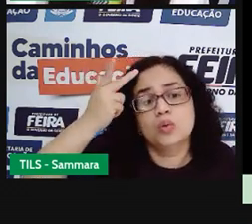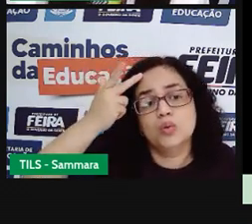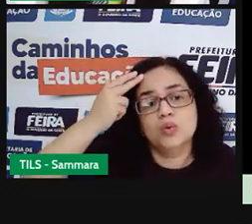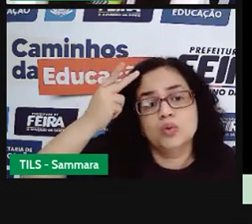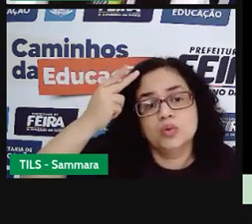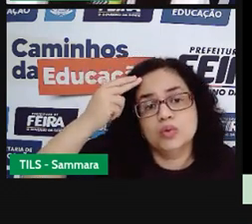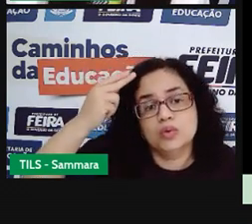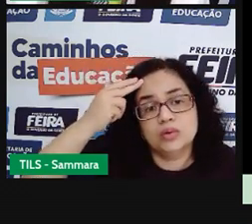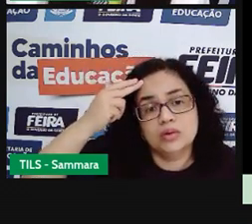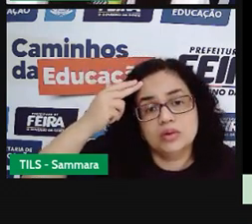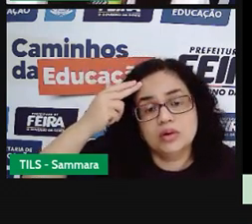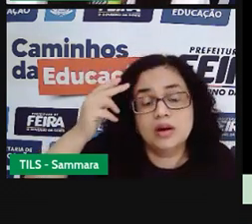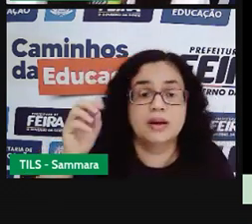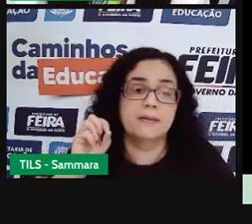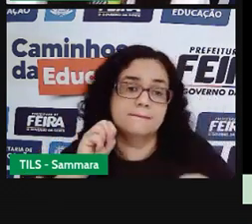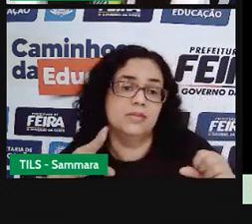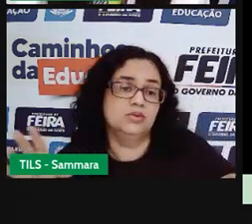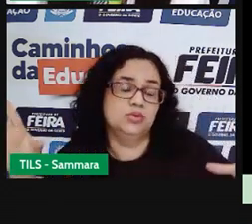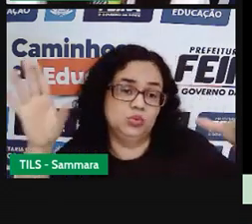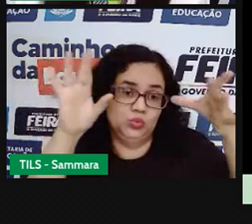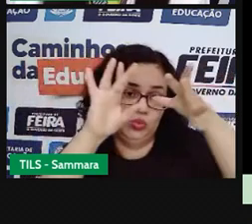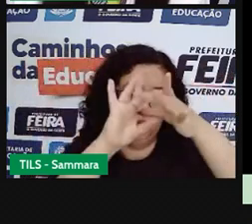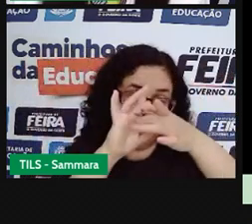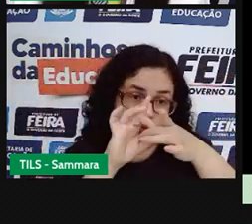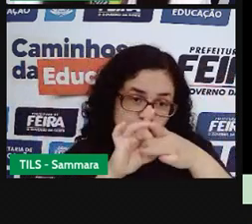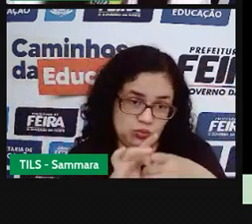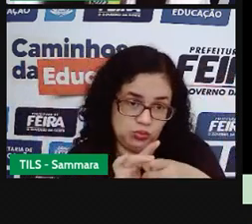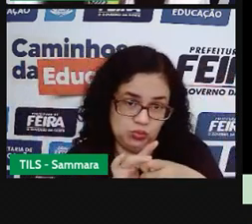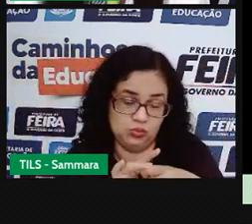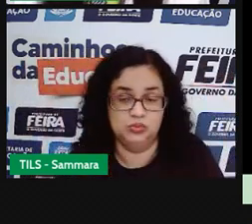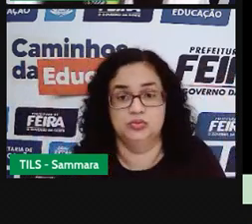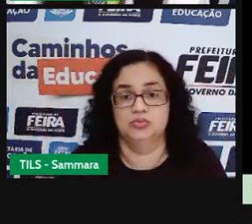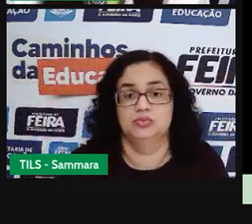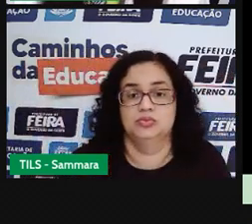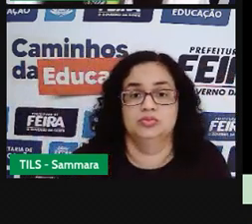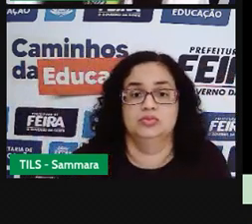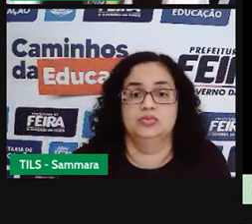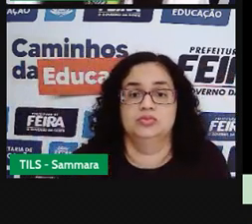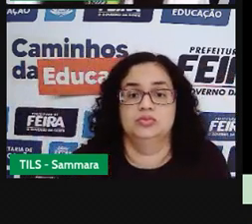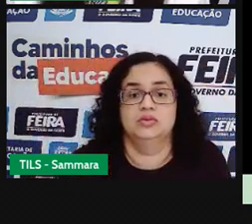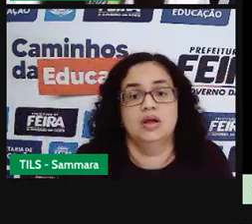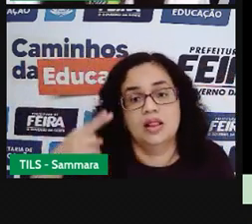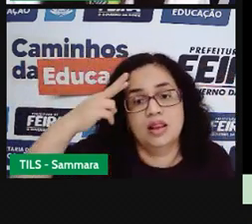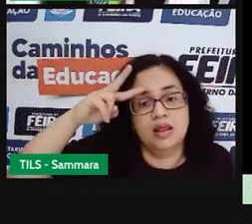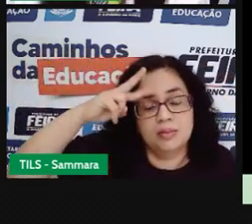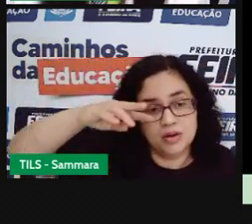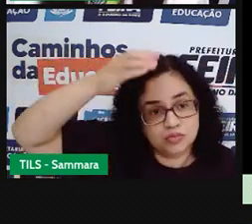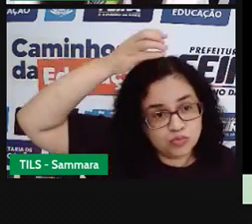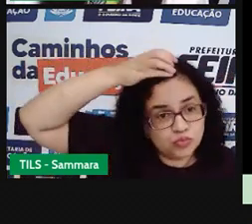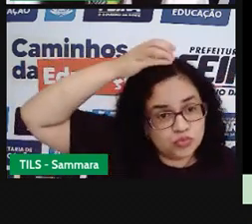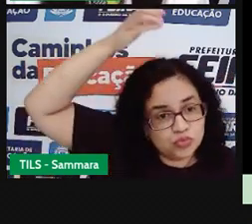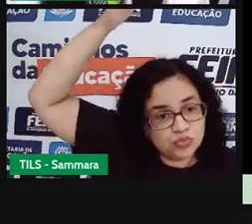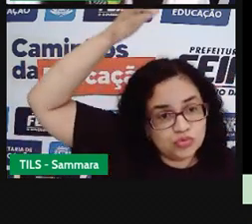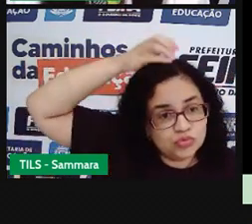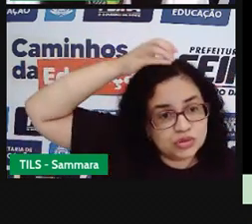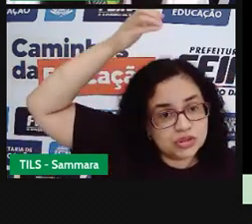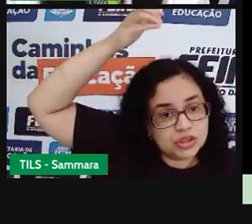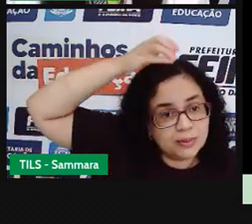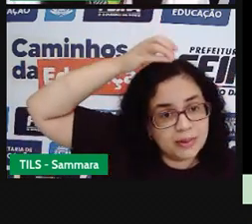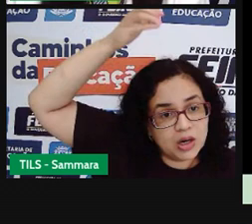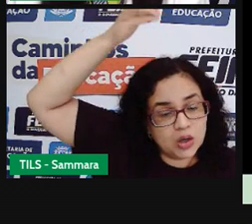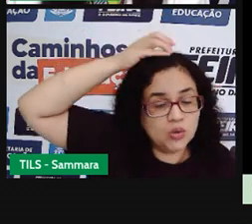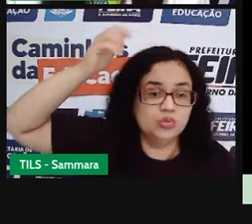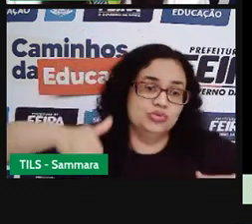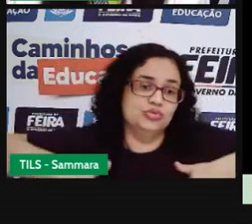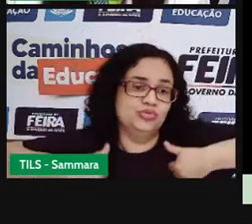espacial que libra aí olha só o chapéu de aniversário não é só não vai ter o circo aí com algumas